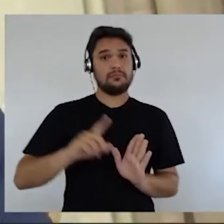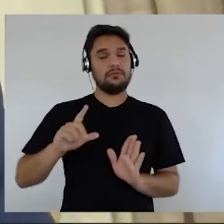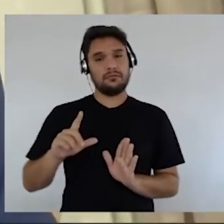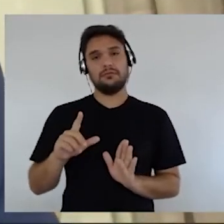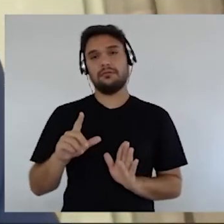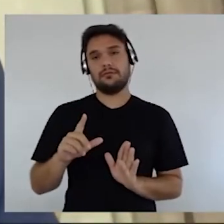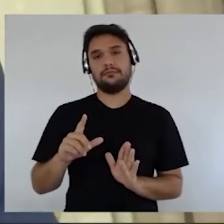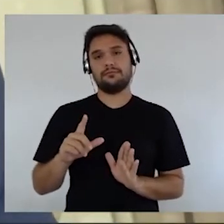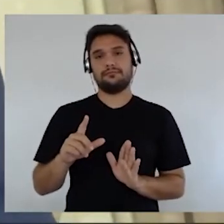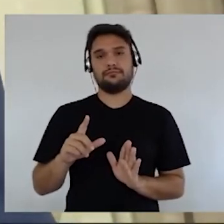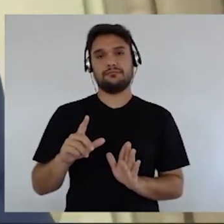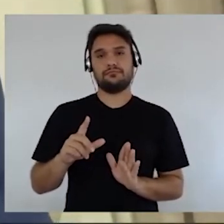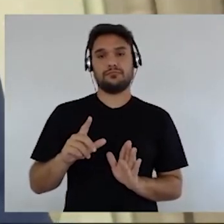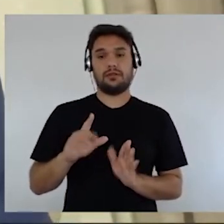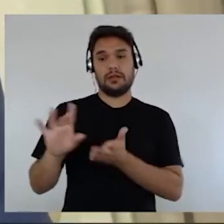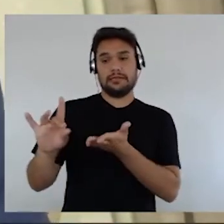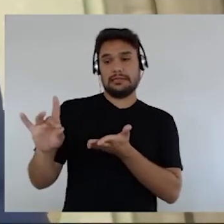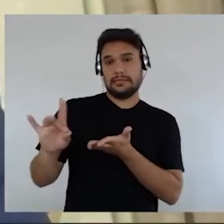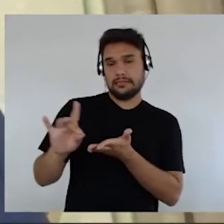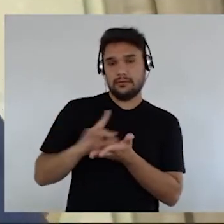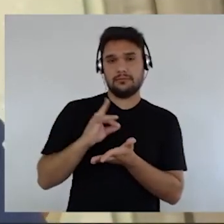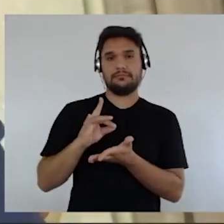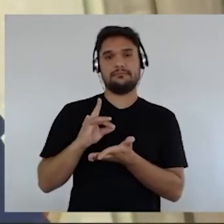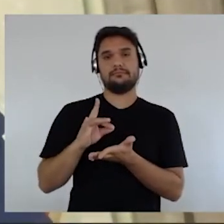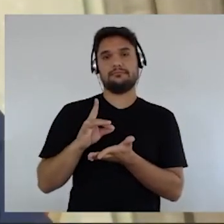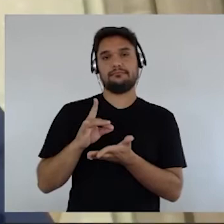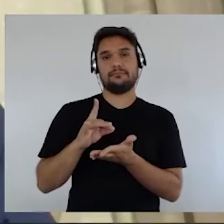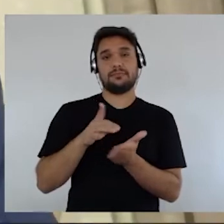da sua inscrição, do seu registro,